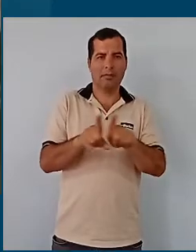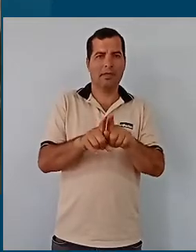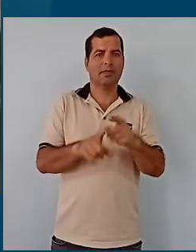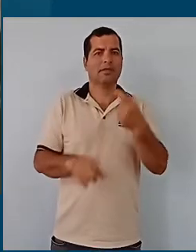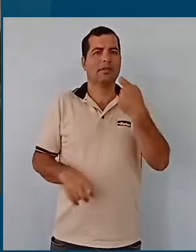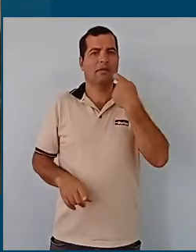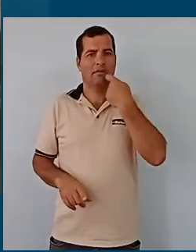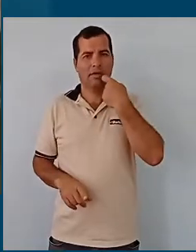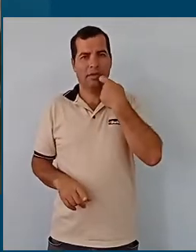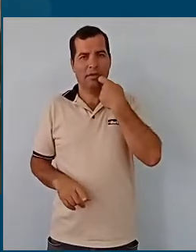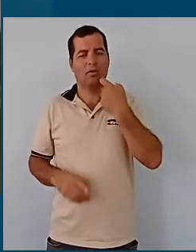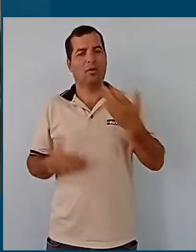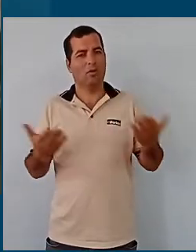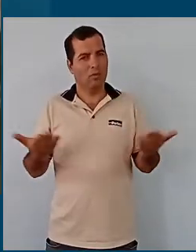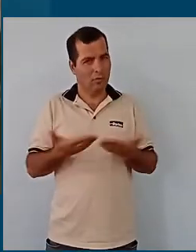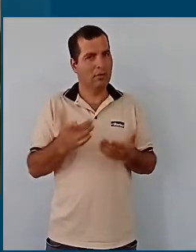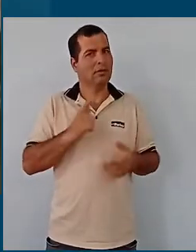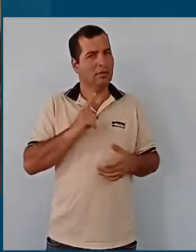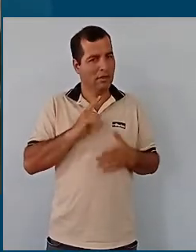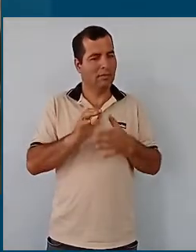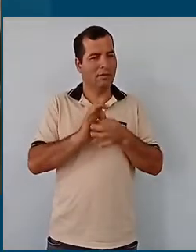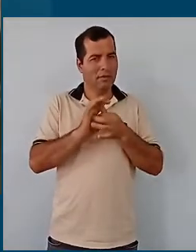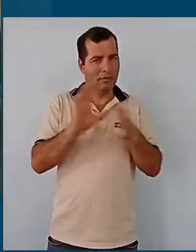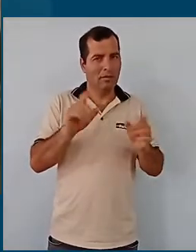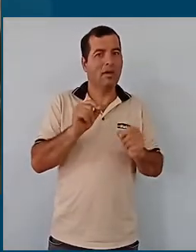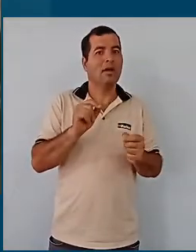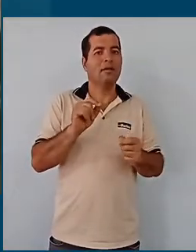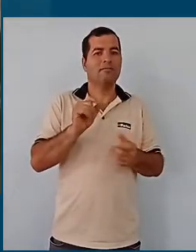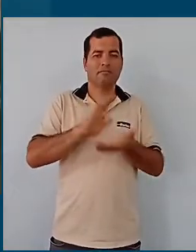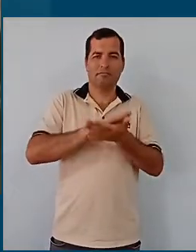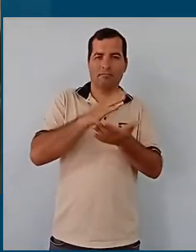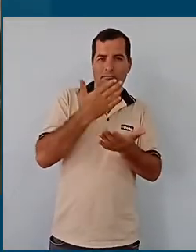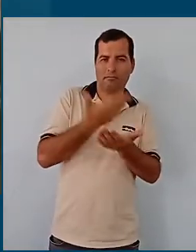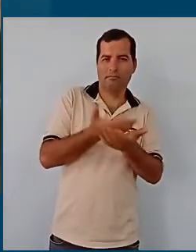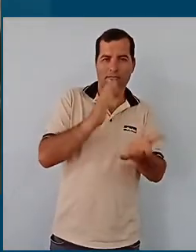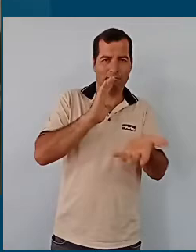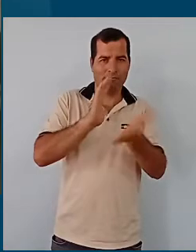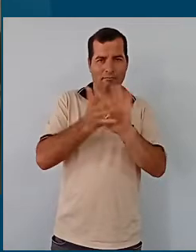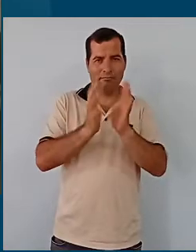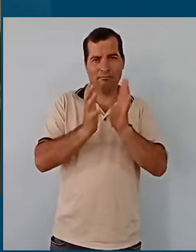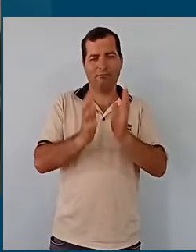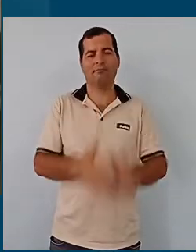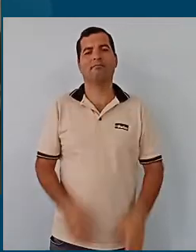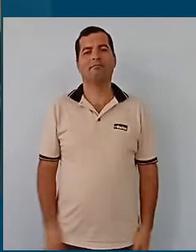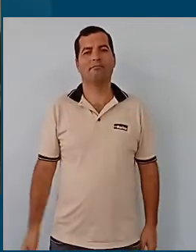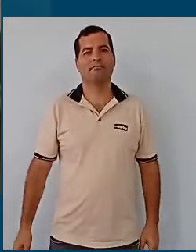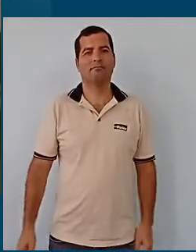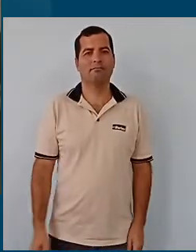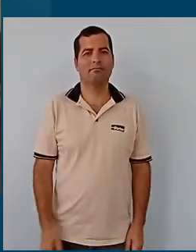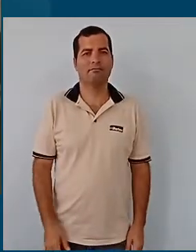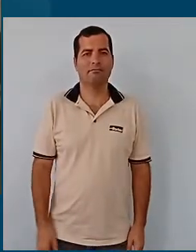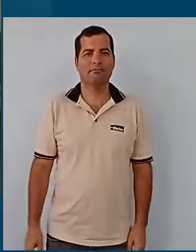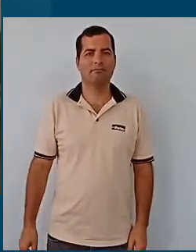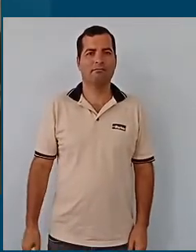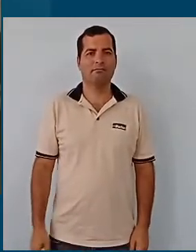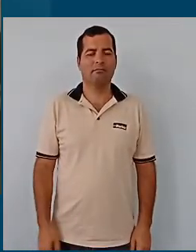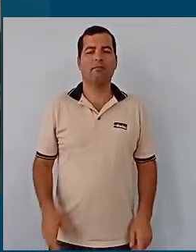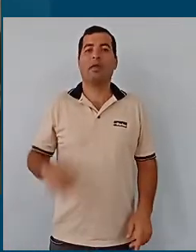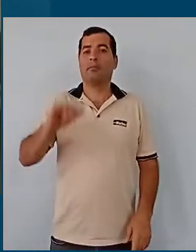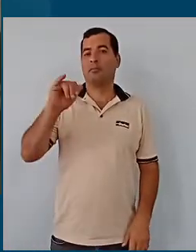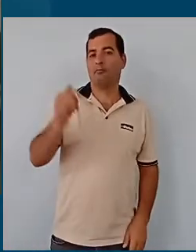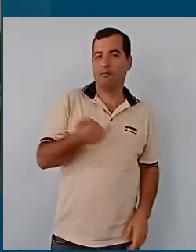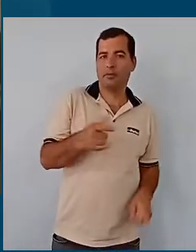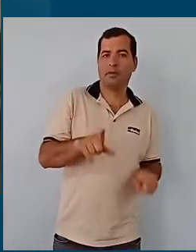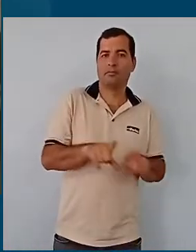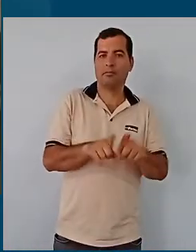o evento de hoje ele vai estar disponível no nosso canal com a interpretação em Libras. Nós também aproveitamos